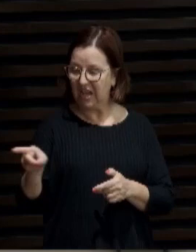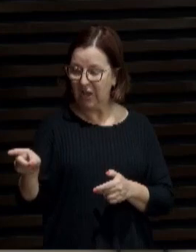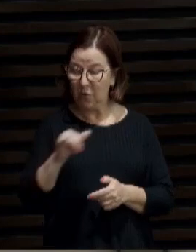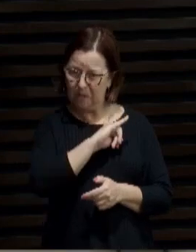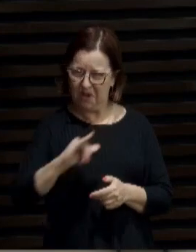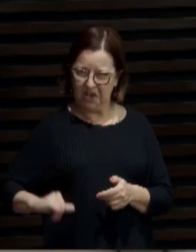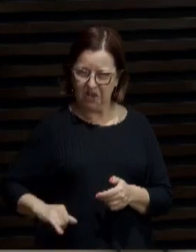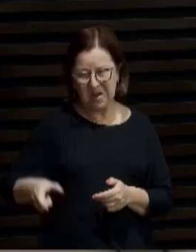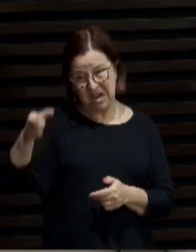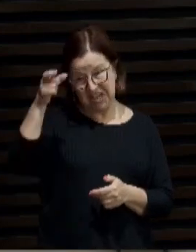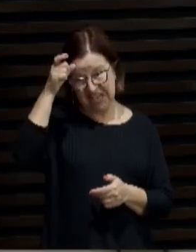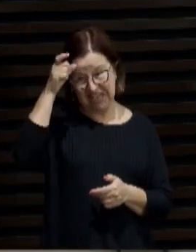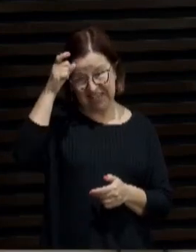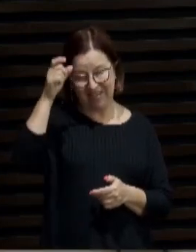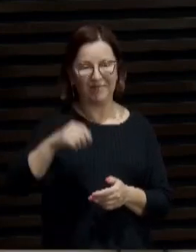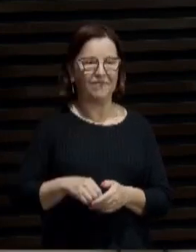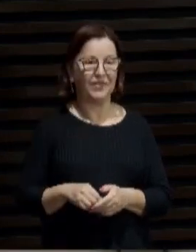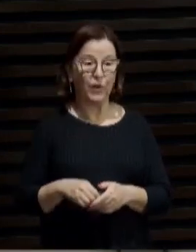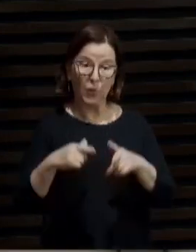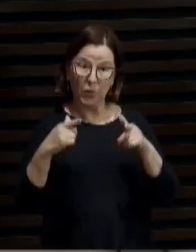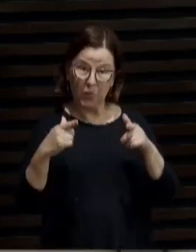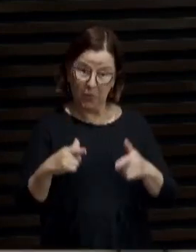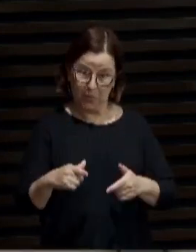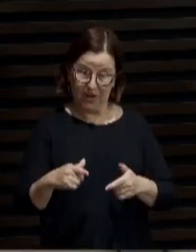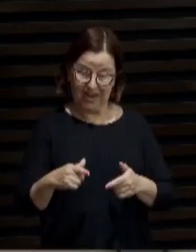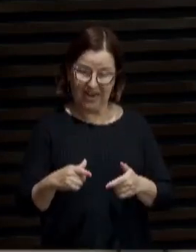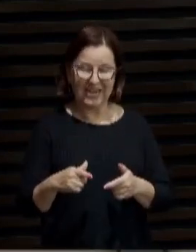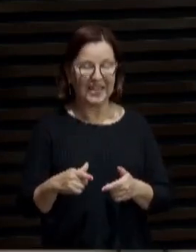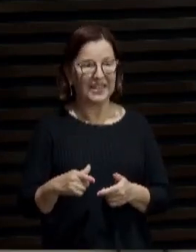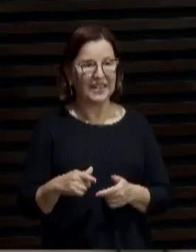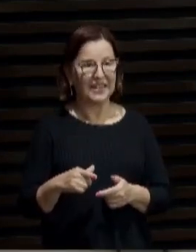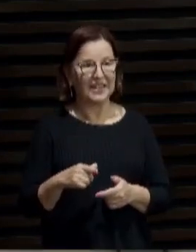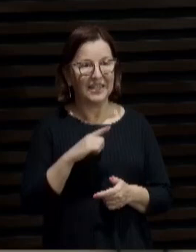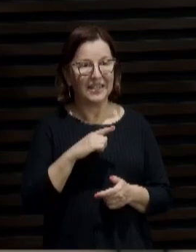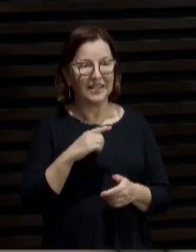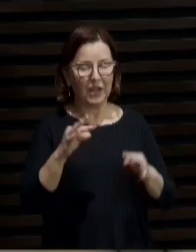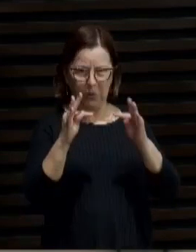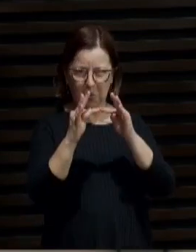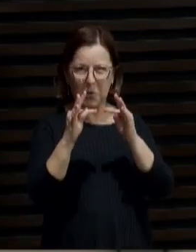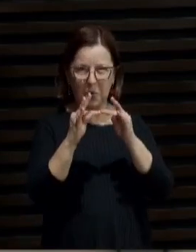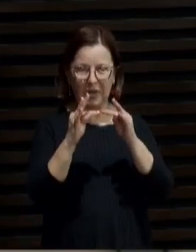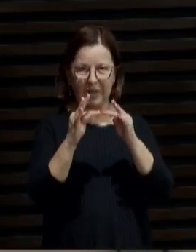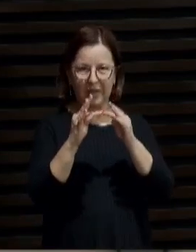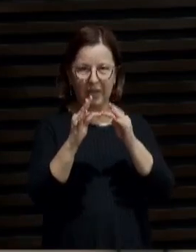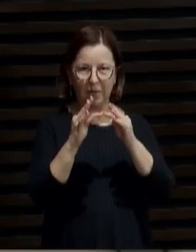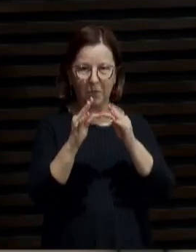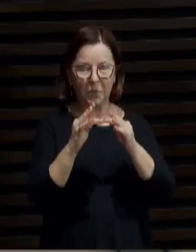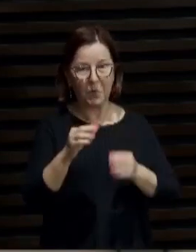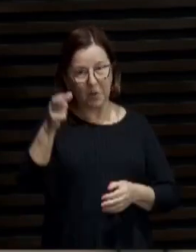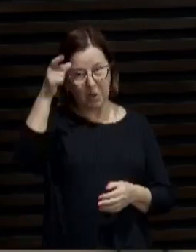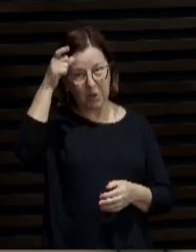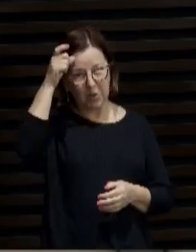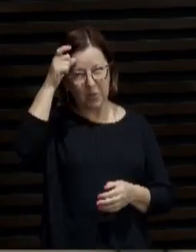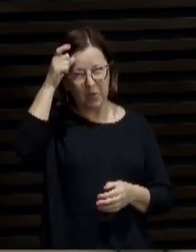que onde Satanás habita, onde há o templo de Satanás. Existiam outros templos de outros, eles chamam deuses,